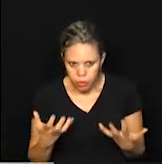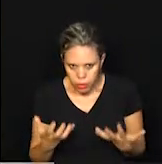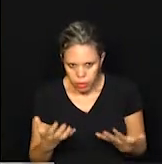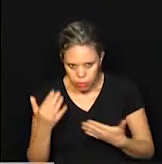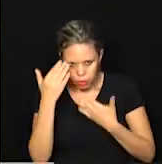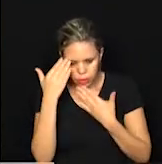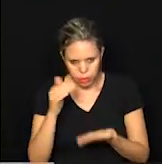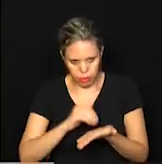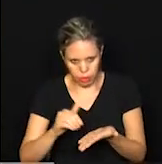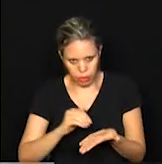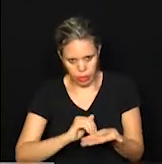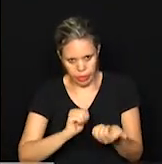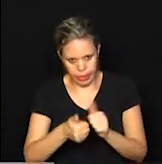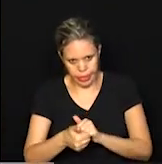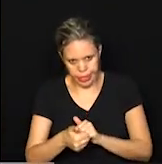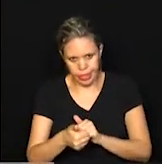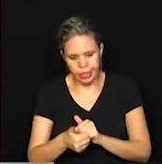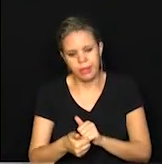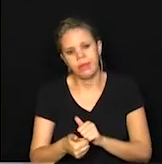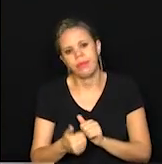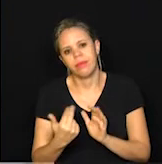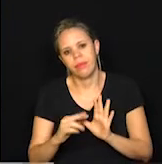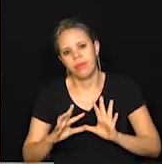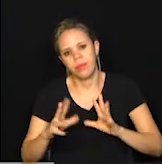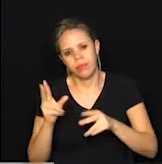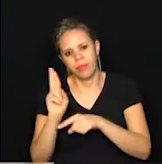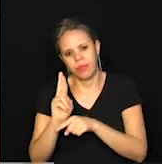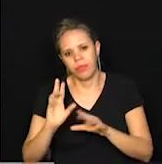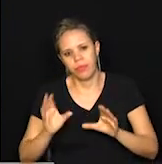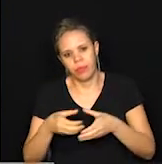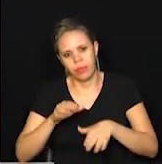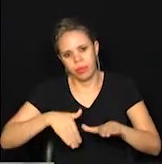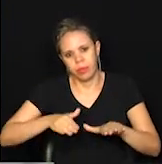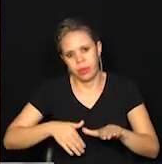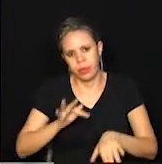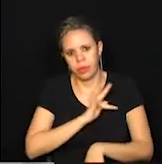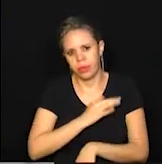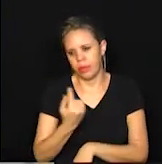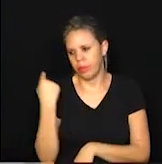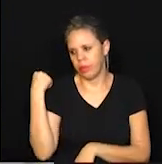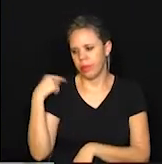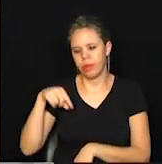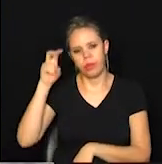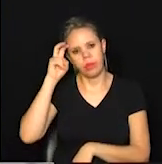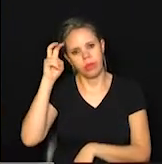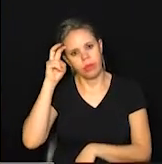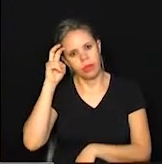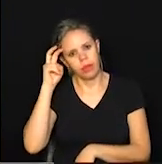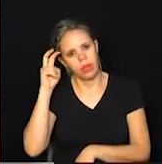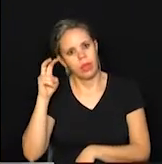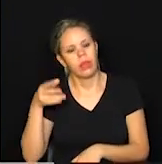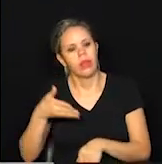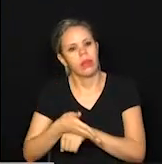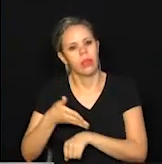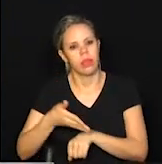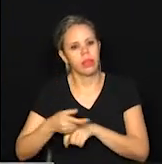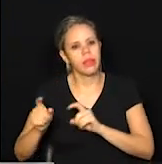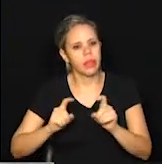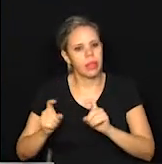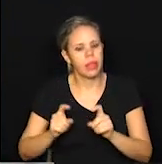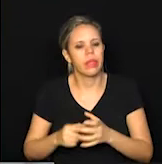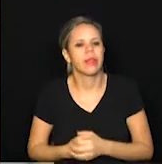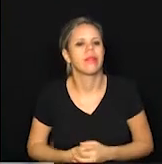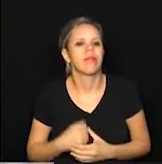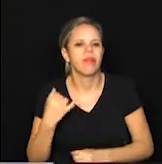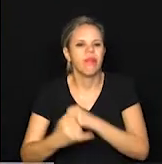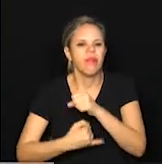agradecer a Secretaria de Esporte em nome de todos os clubes. O Fernando, na última quinta-feira, participou de uma reunião